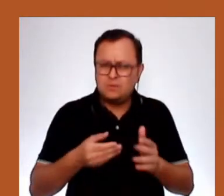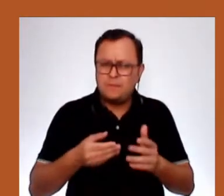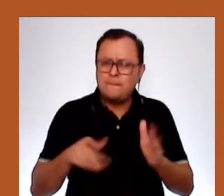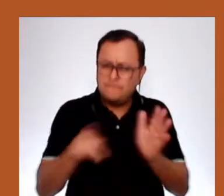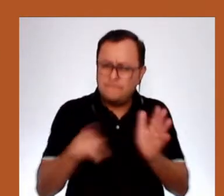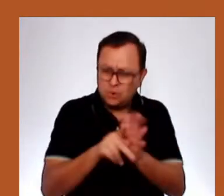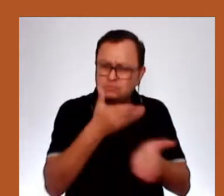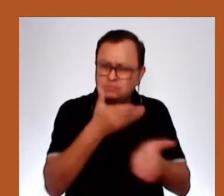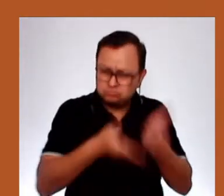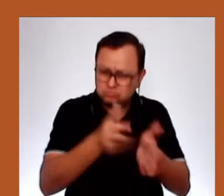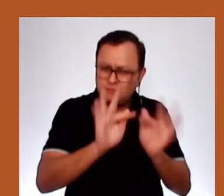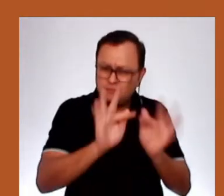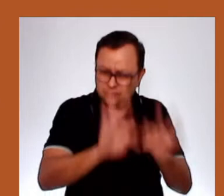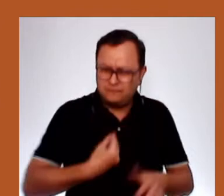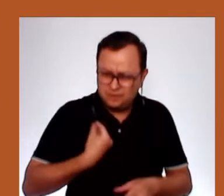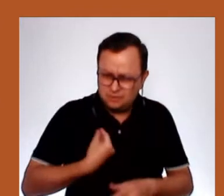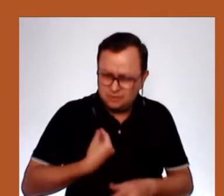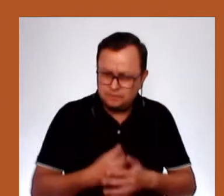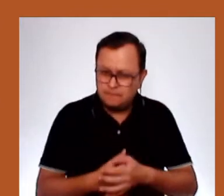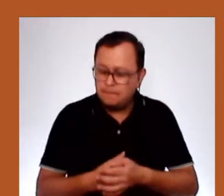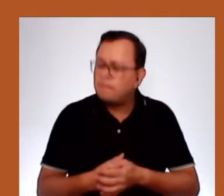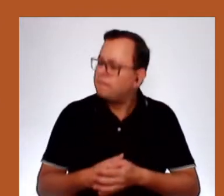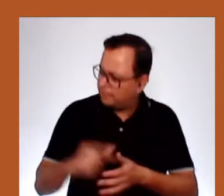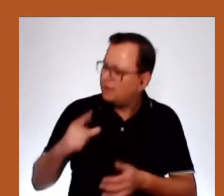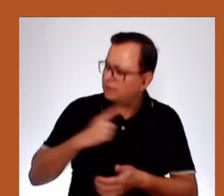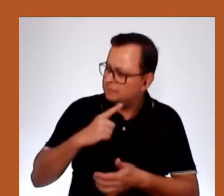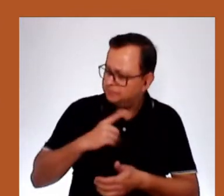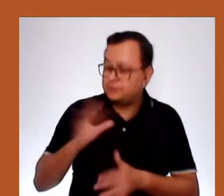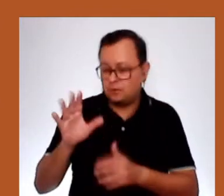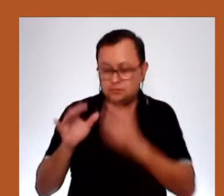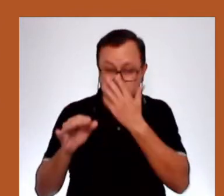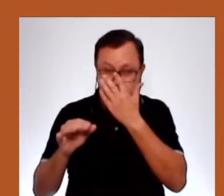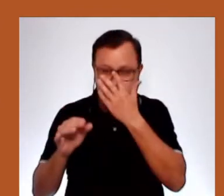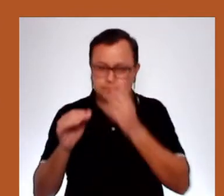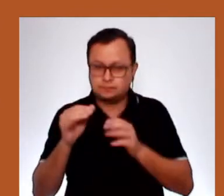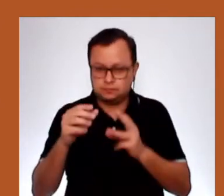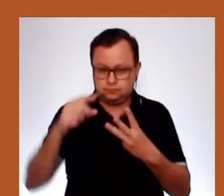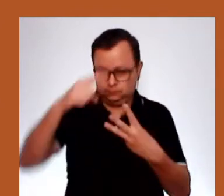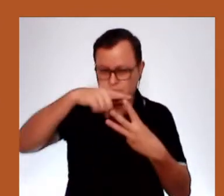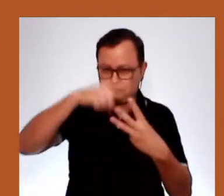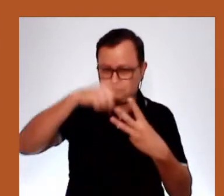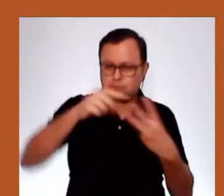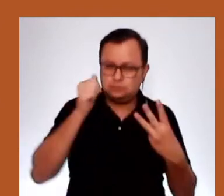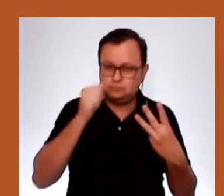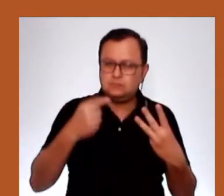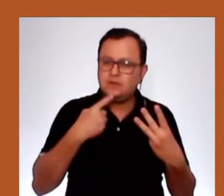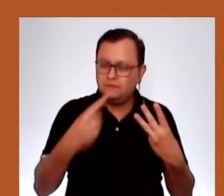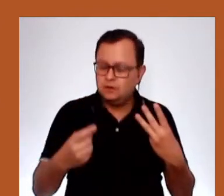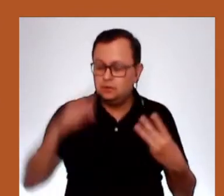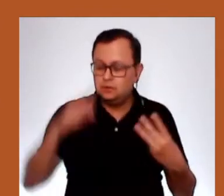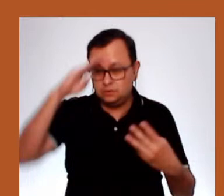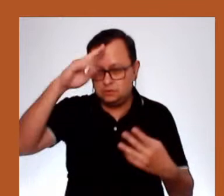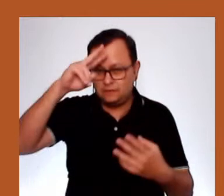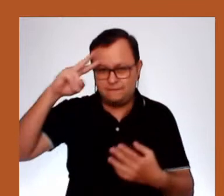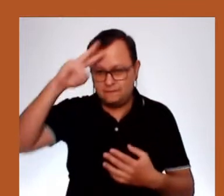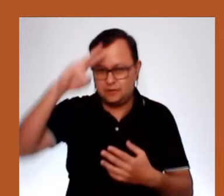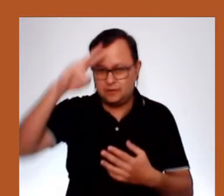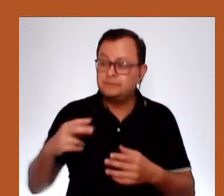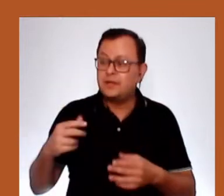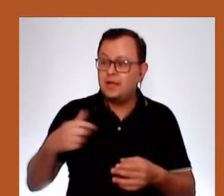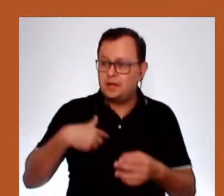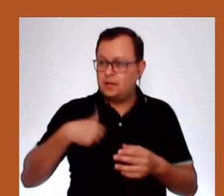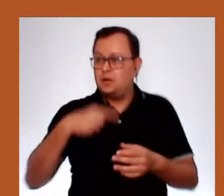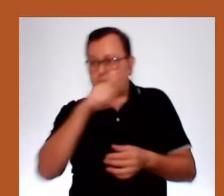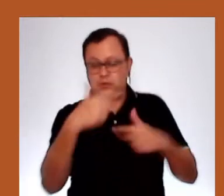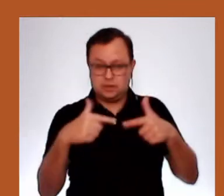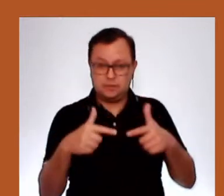Hospital São Paulo, eu agora estou no Hospital São Paulo, né? Na equipe de cuidados paliativos do Hospital São Paulo. Voltei para onde eu